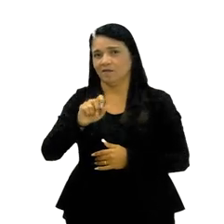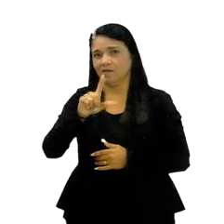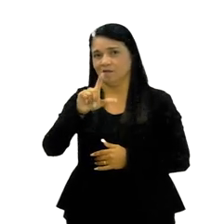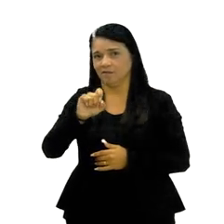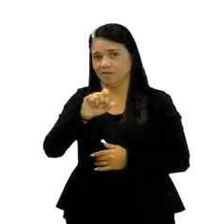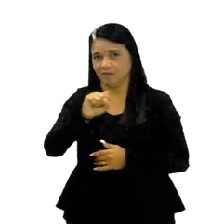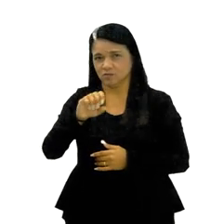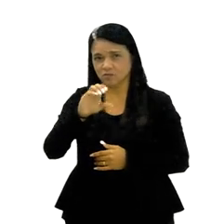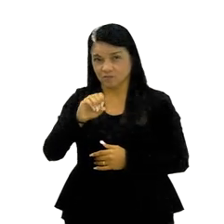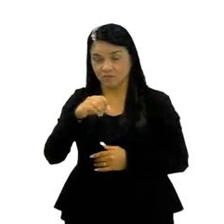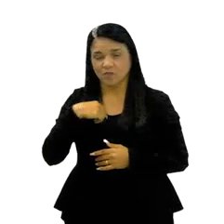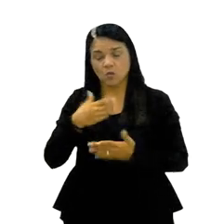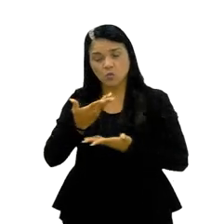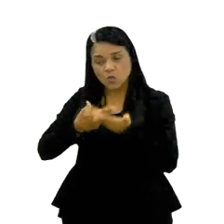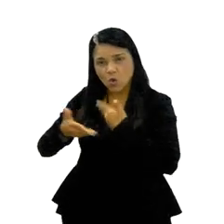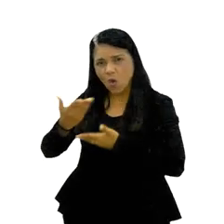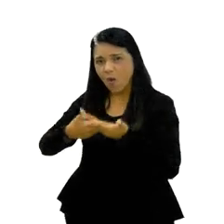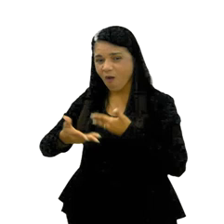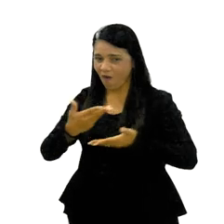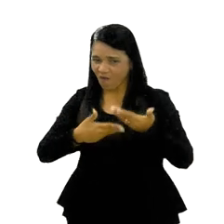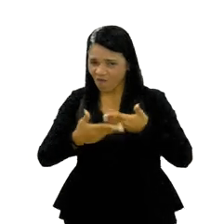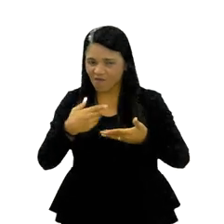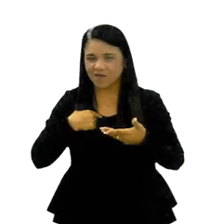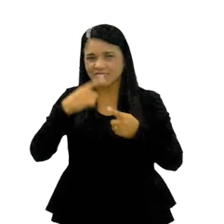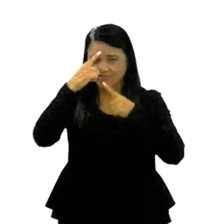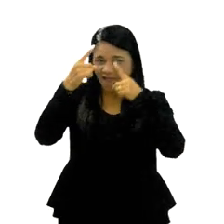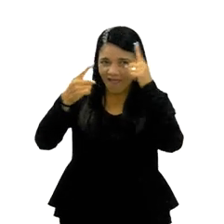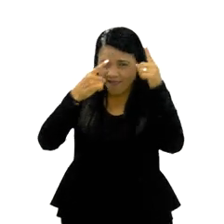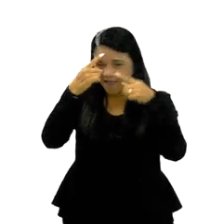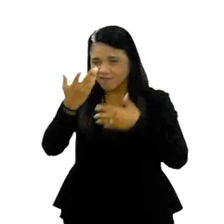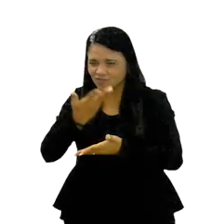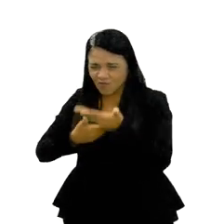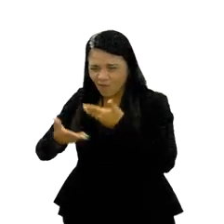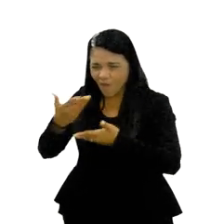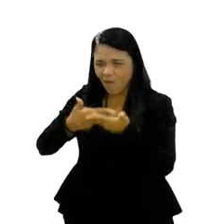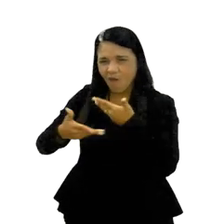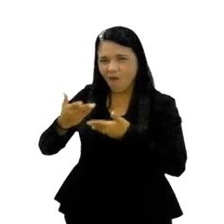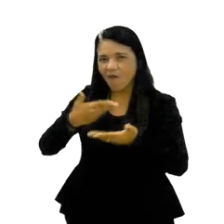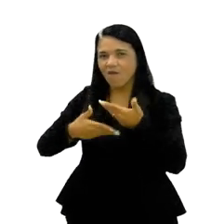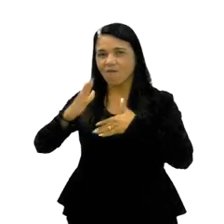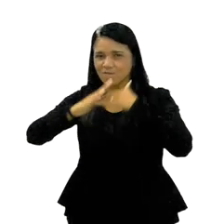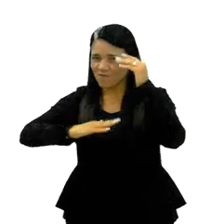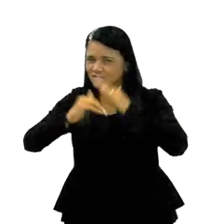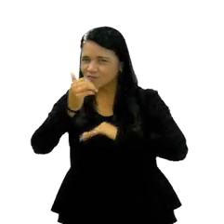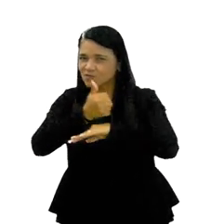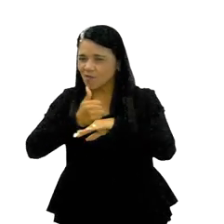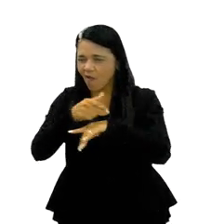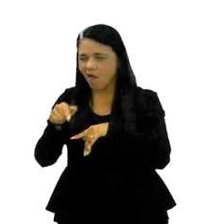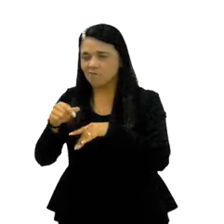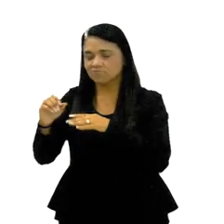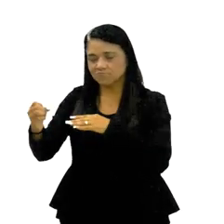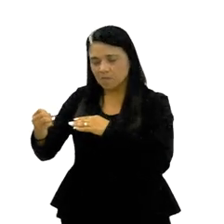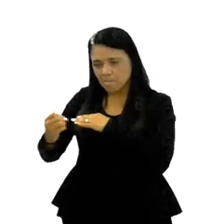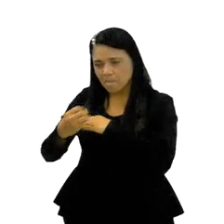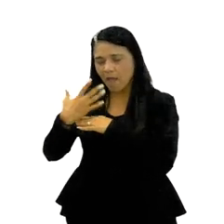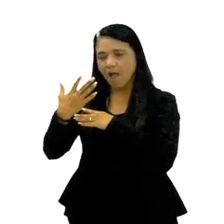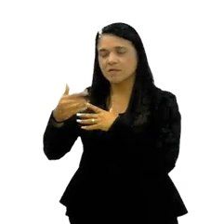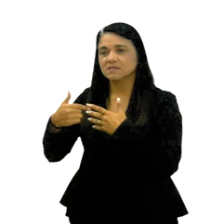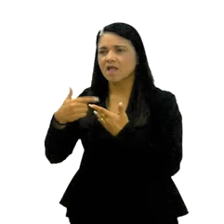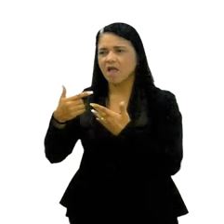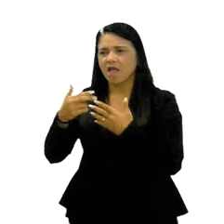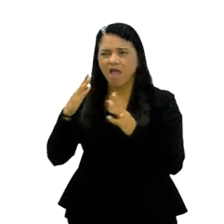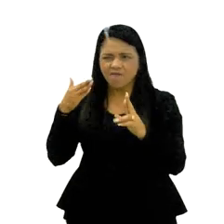carnavalesco. Então, eu acabo meio que trocando com o carnavalesco. Eu acabo meio que trocando com o carnavalesco tudo aquilo que ele me